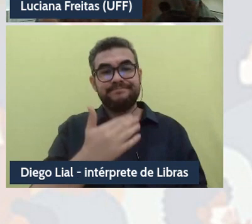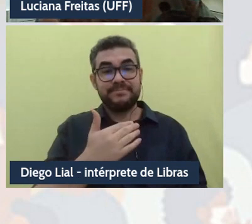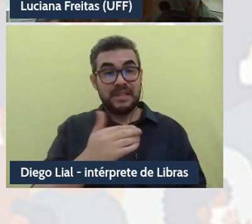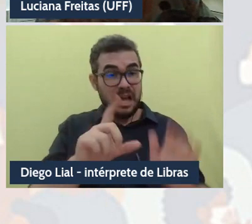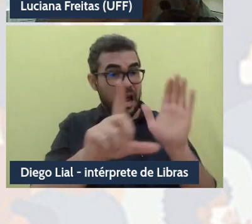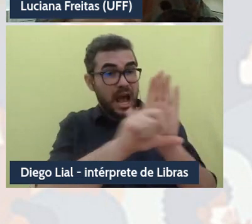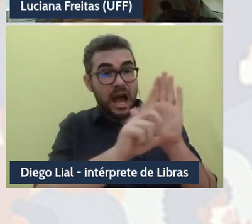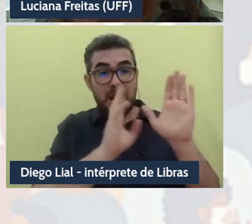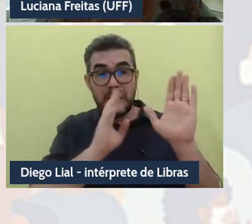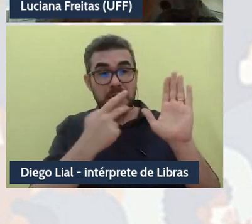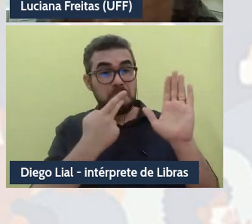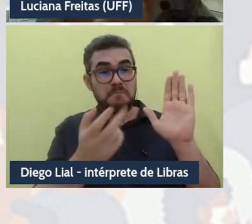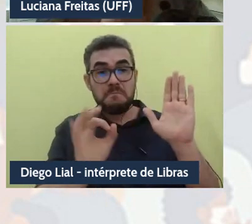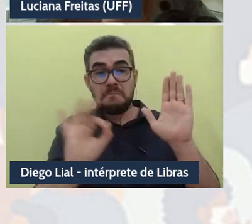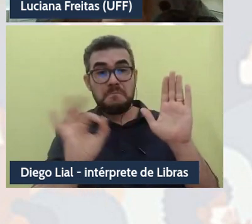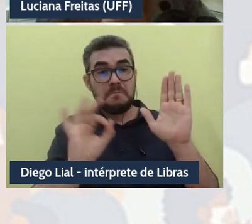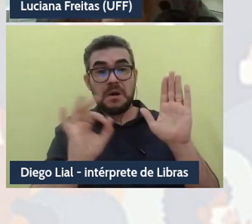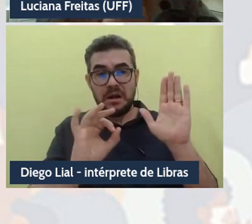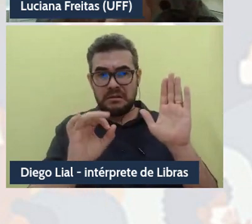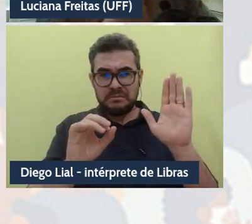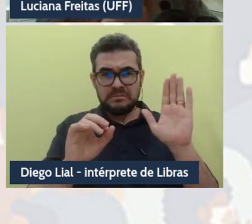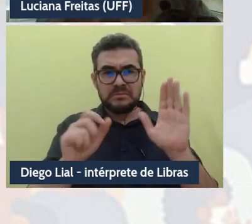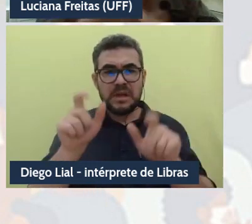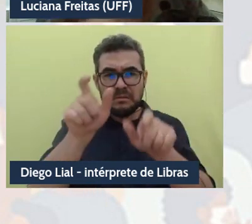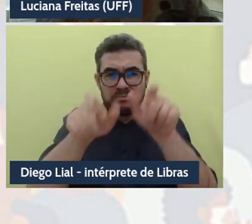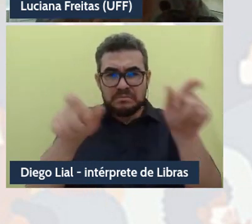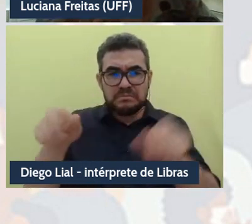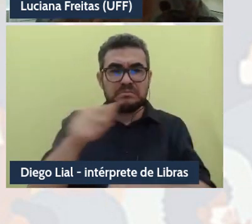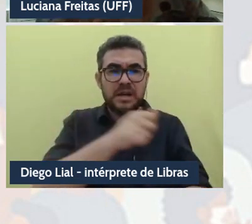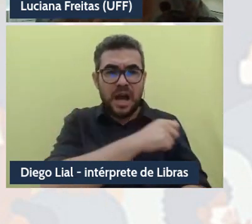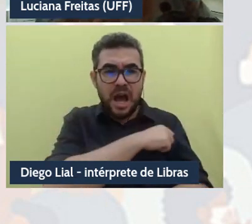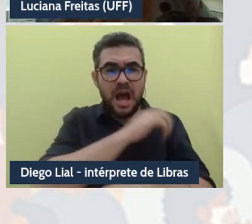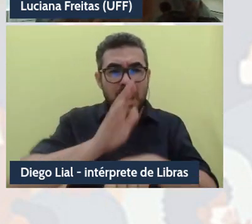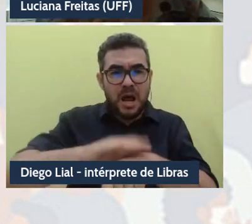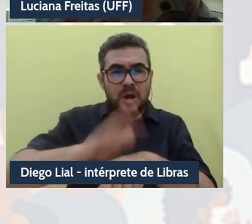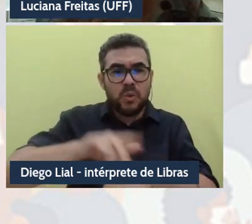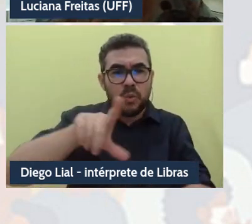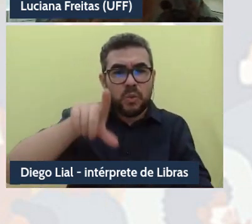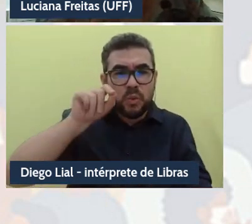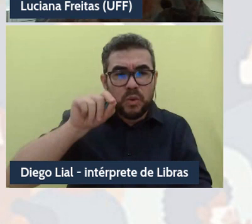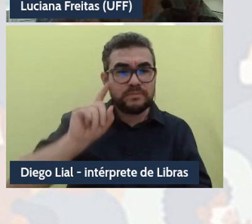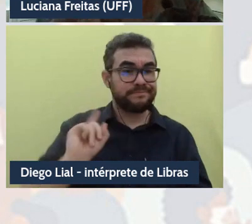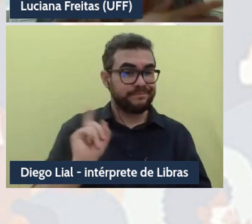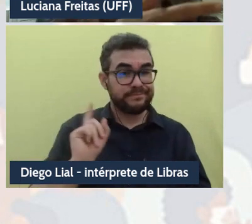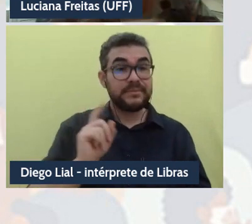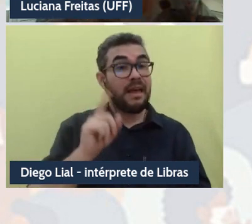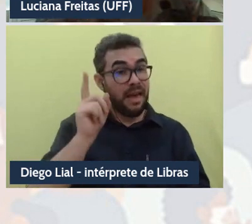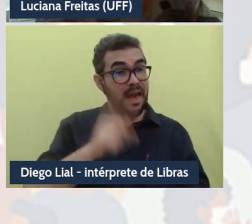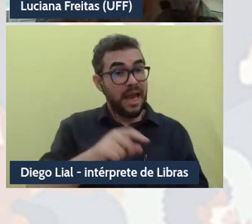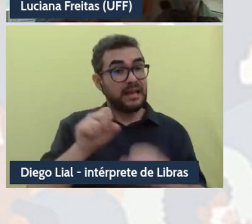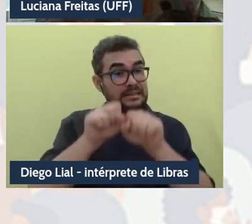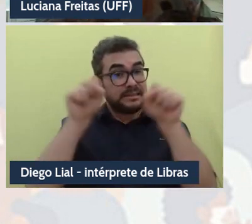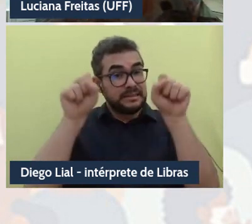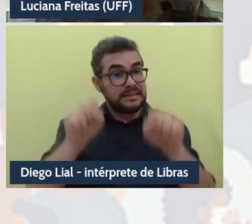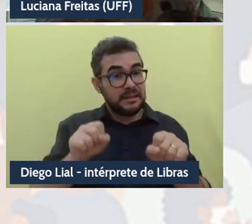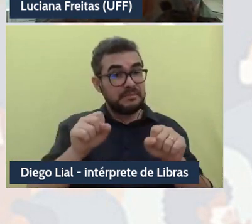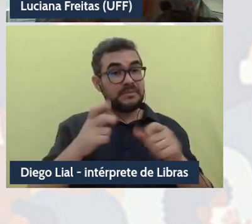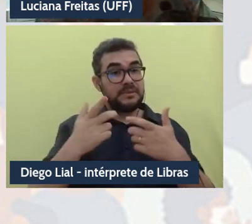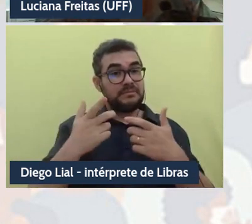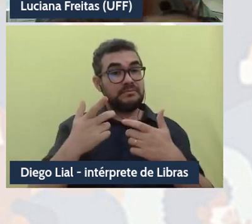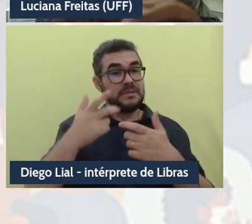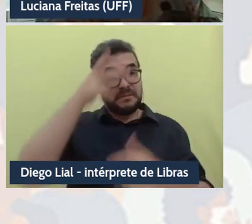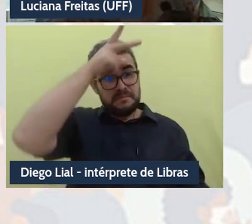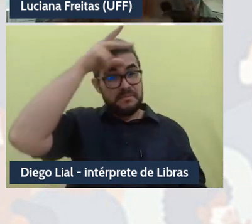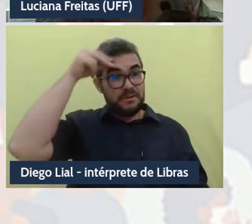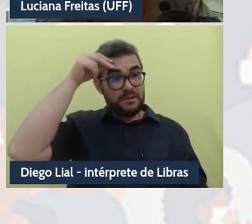alguma coisa, a lei diz que o sistema, a rede é que vai escolher o que vai oferecer, né? Exclui uma série de componentes